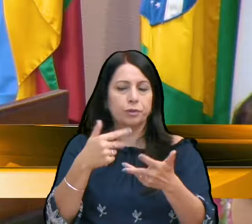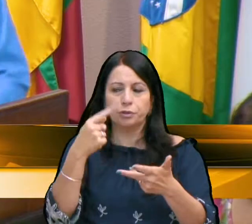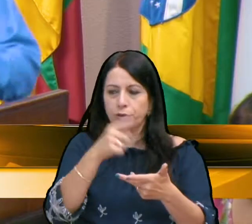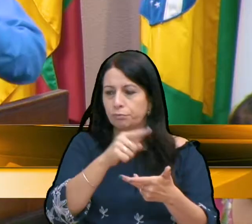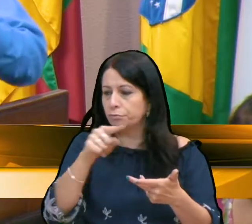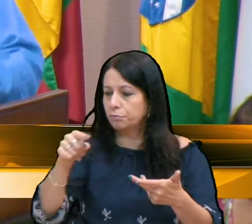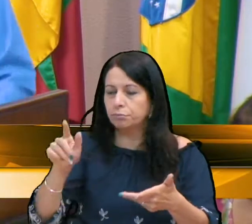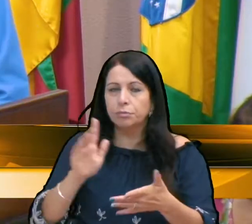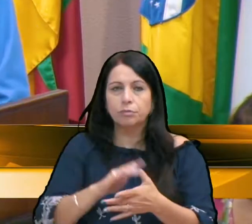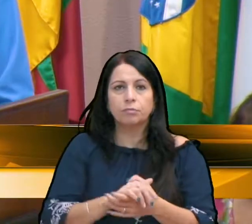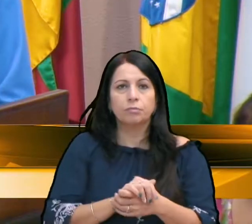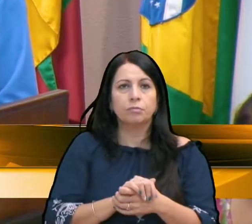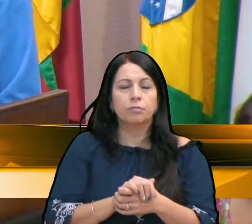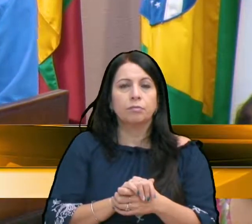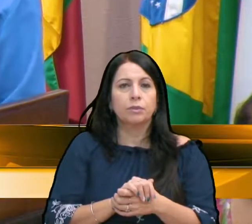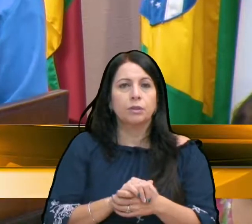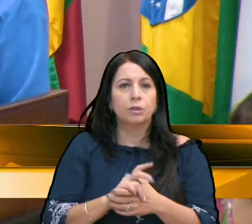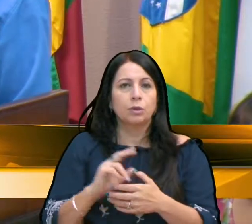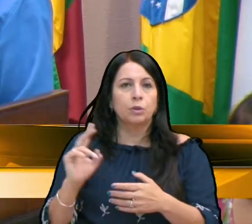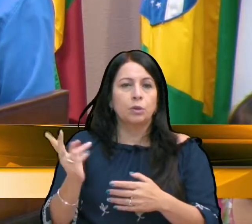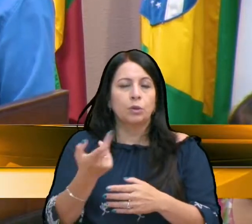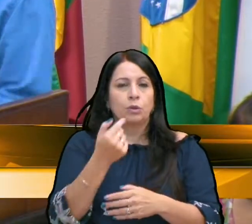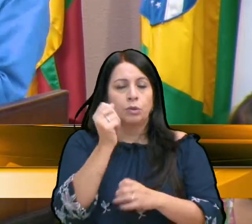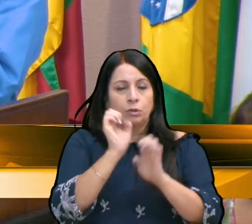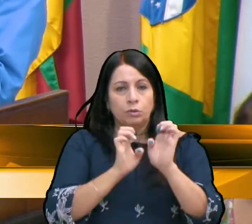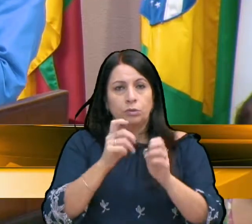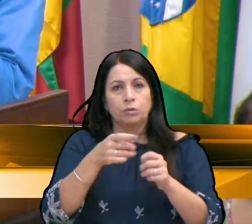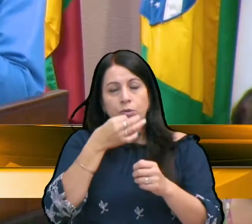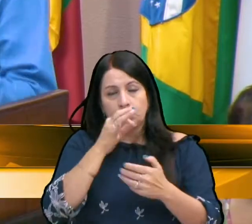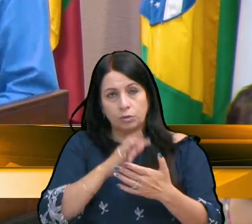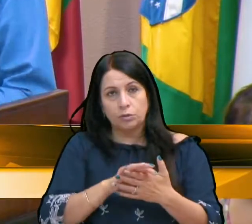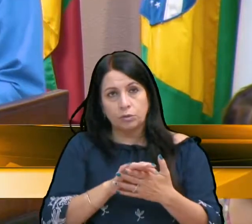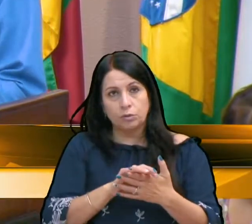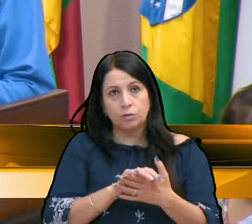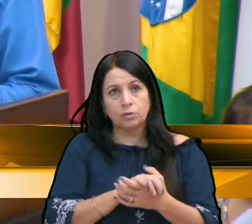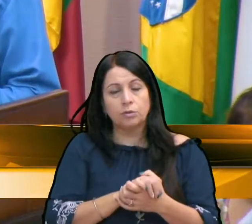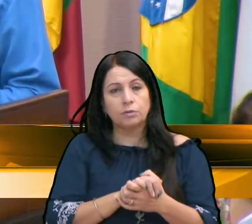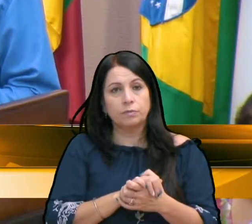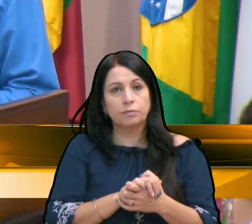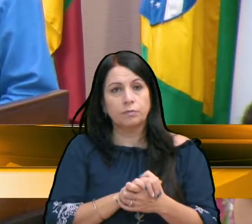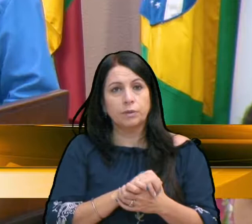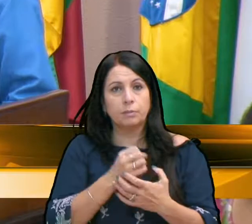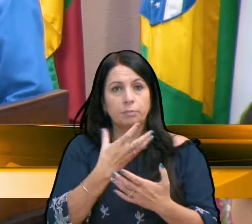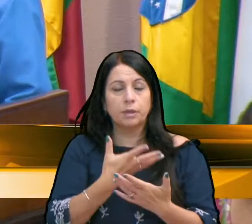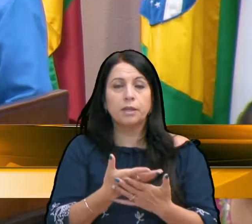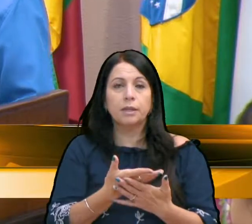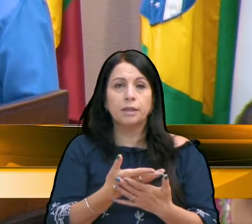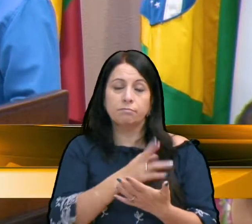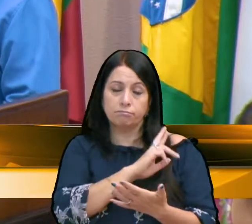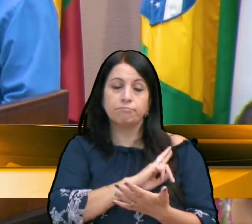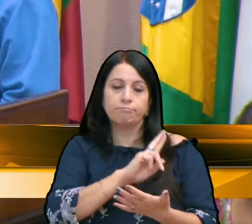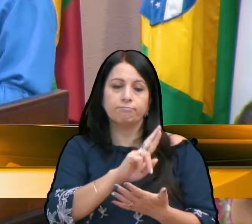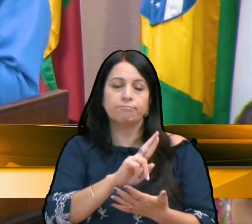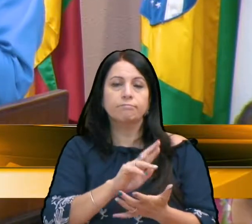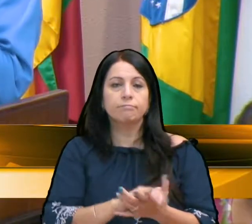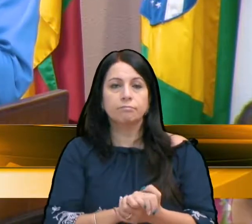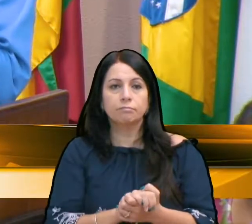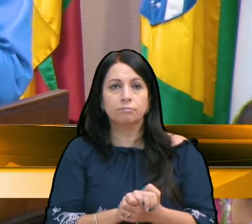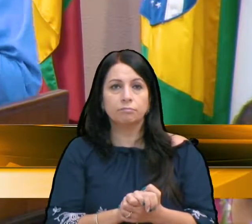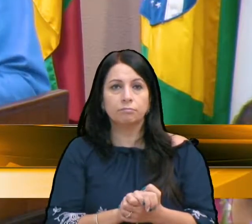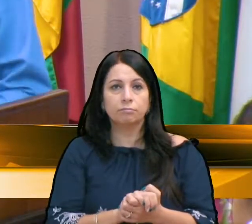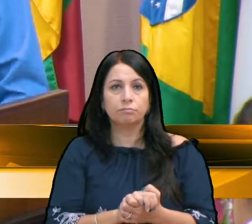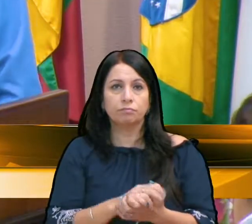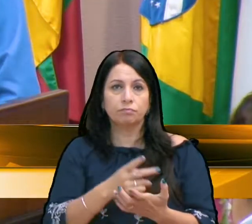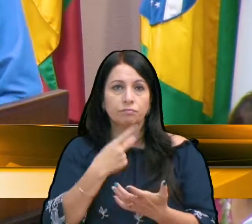aquilo, nossas indústrias de Caxias, enfim, que sejam bem representados.